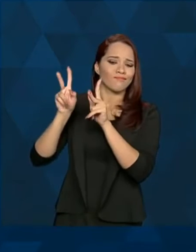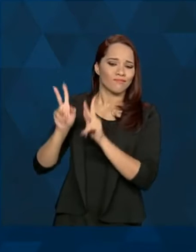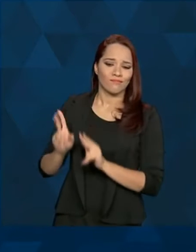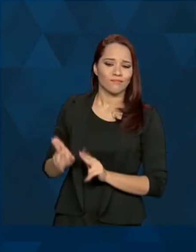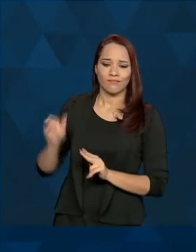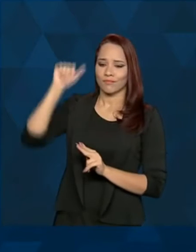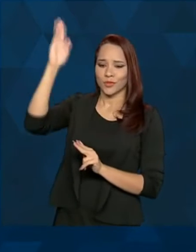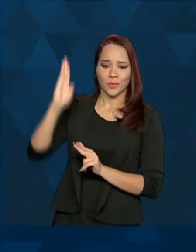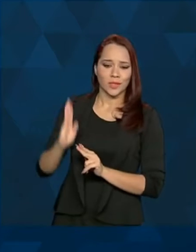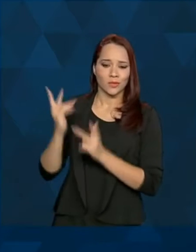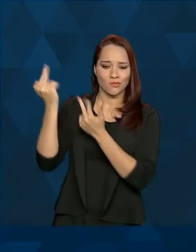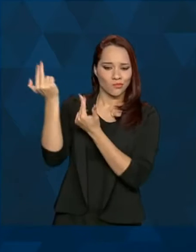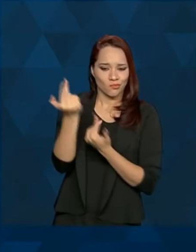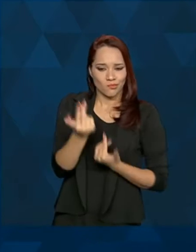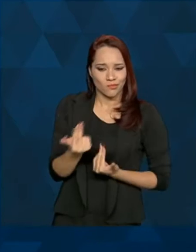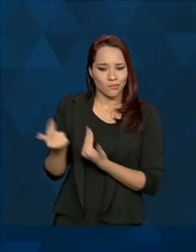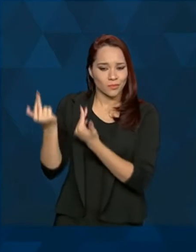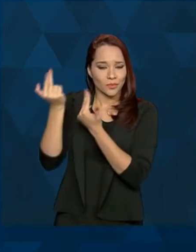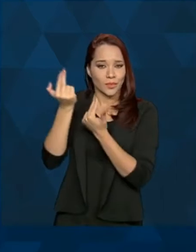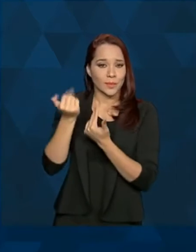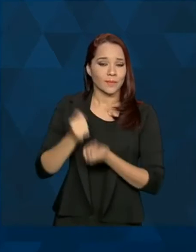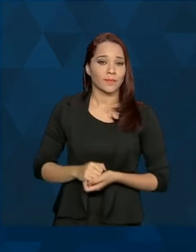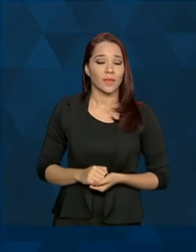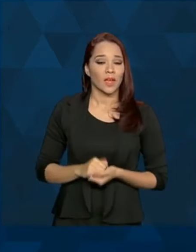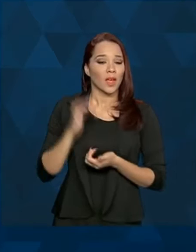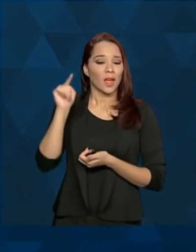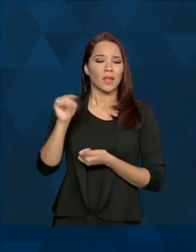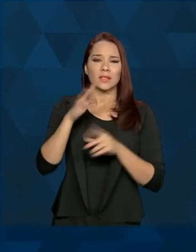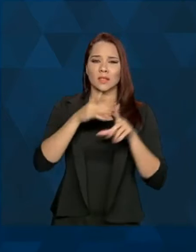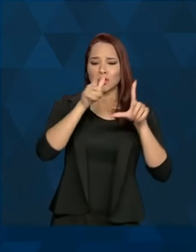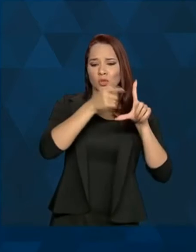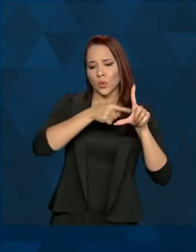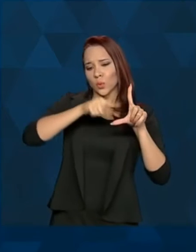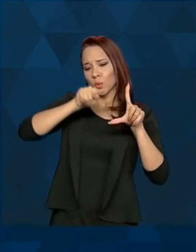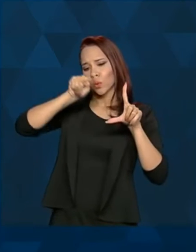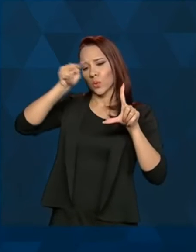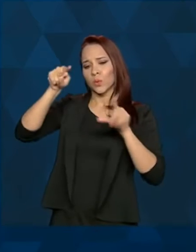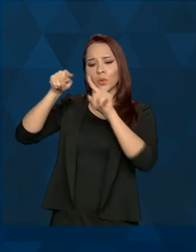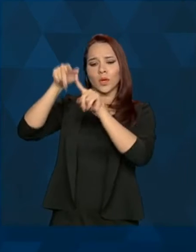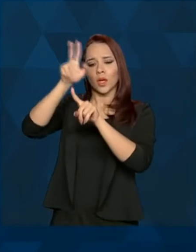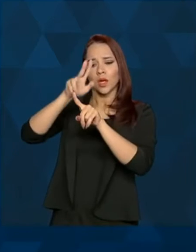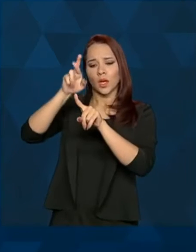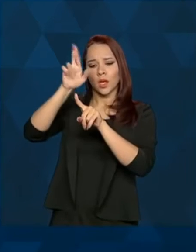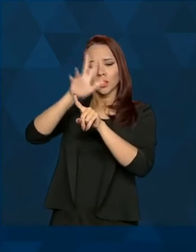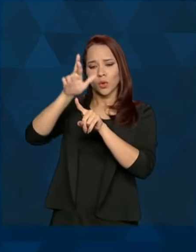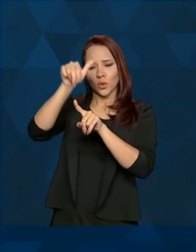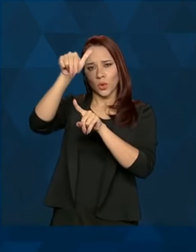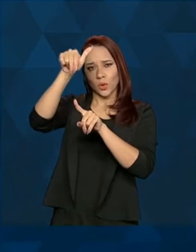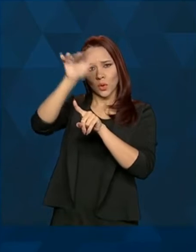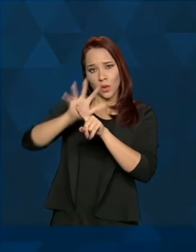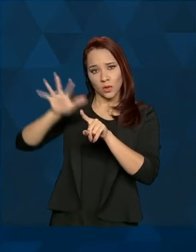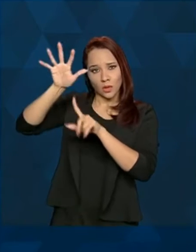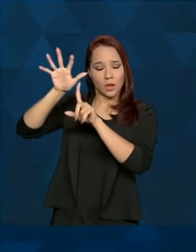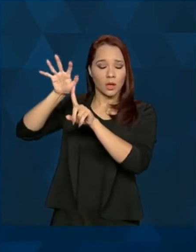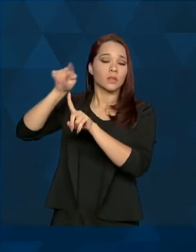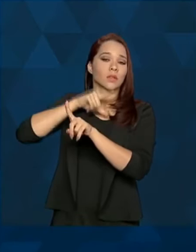do nosso país. Essa é a mesma tendência de curva quando a gente verifica para a região nordeste, né, em que você